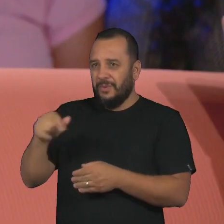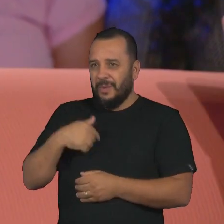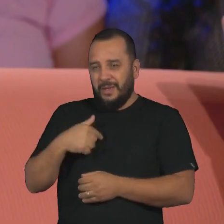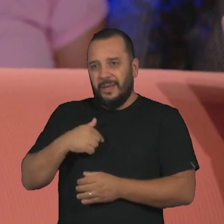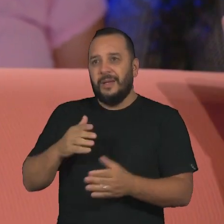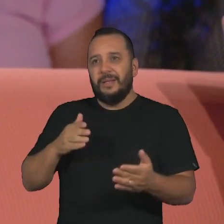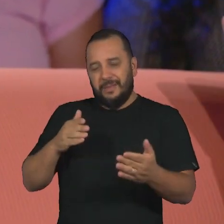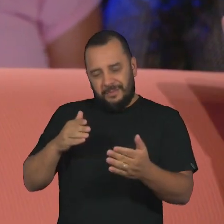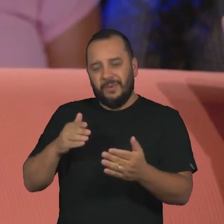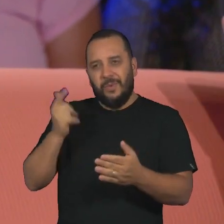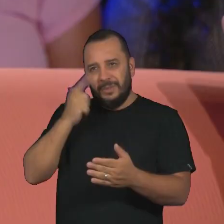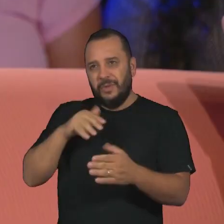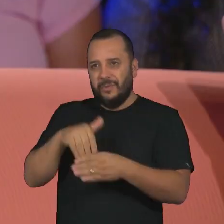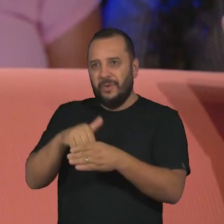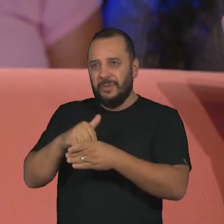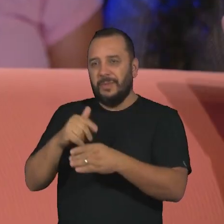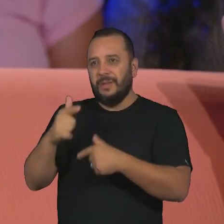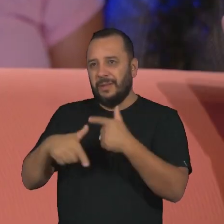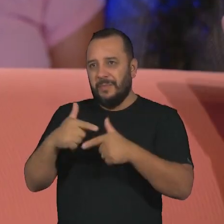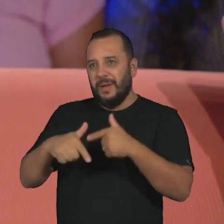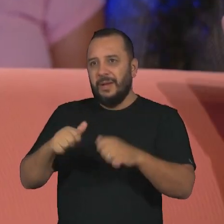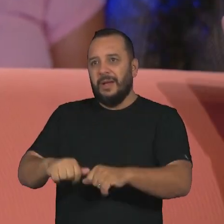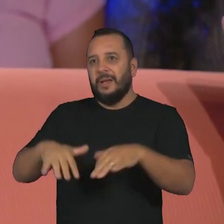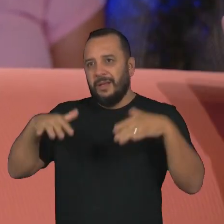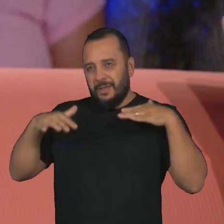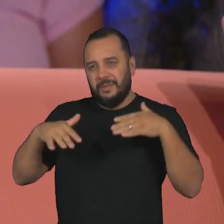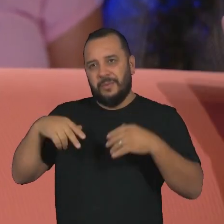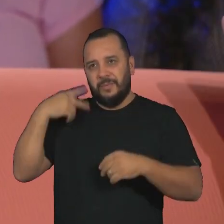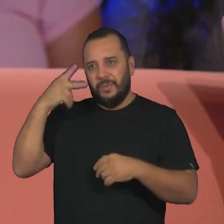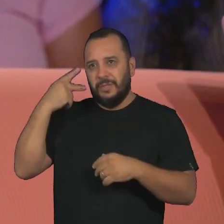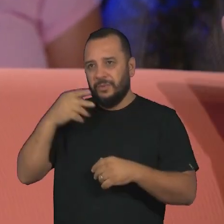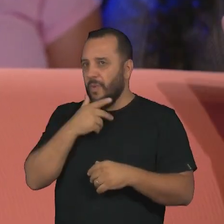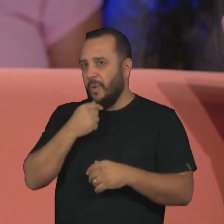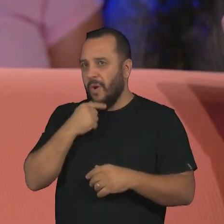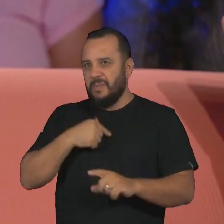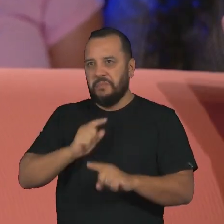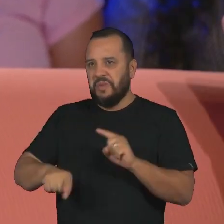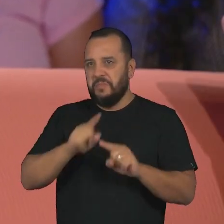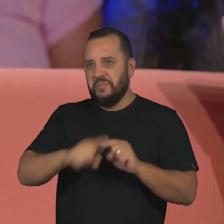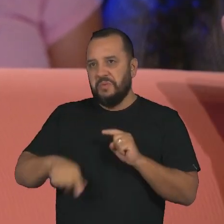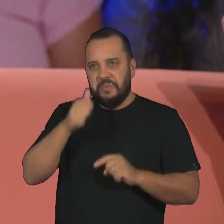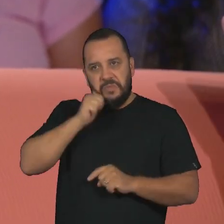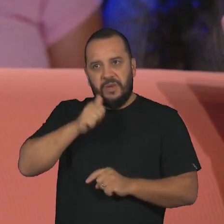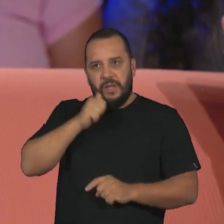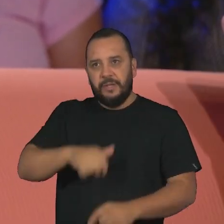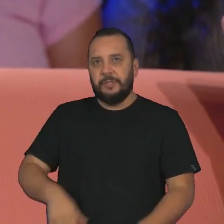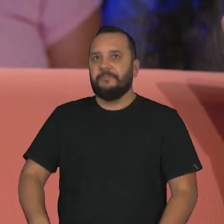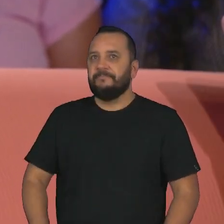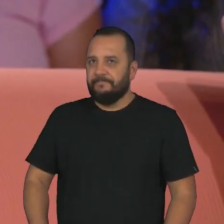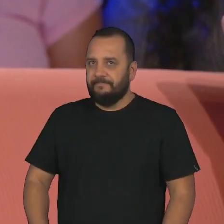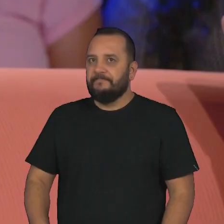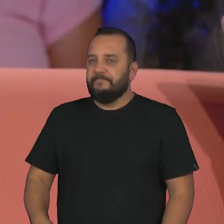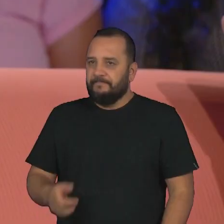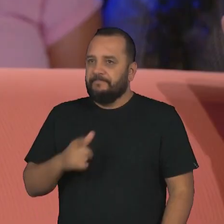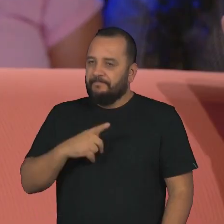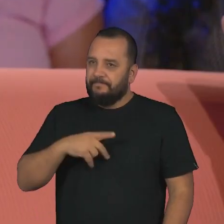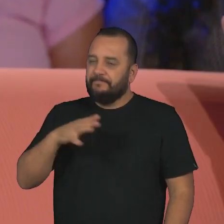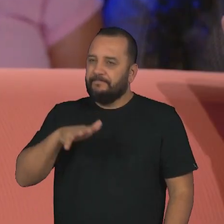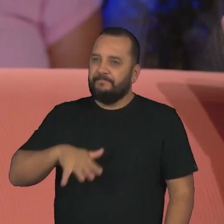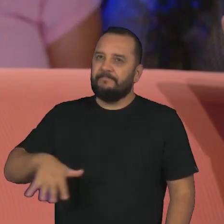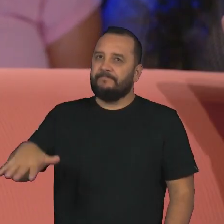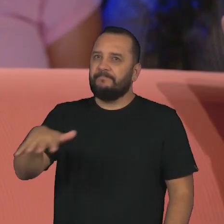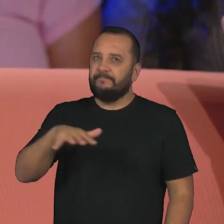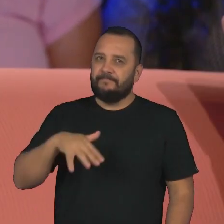cargo no parlamento, e os homens não deixaram ela ocupar esse cargo. Então, é um terreno que a gente está